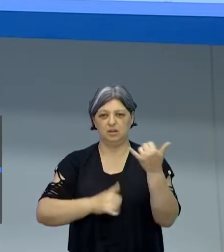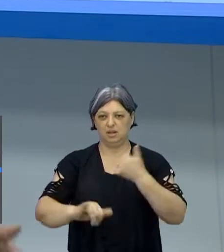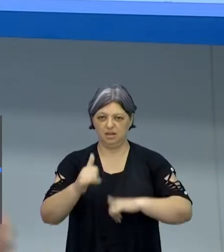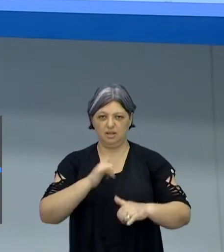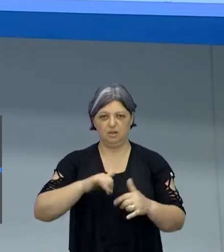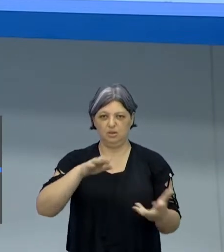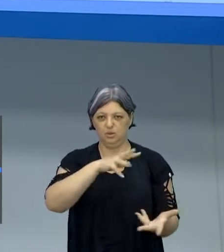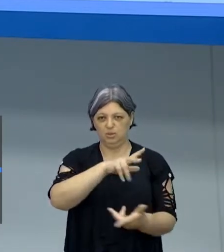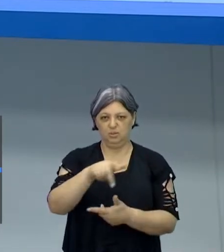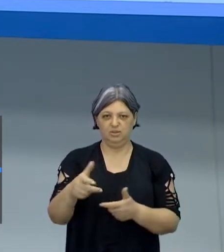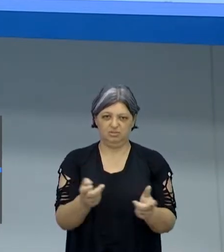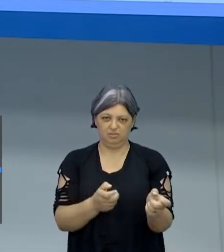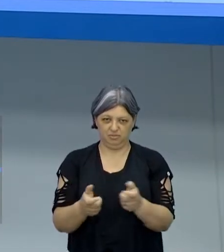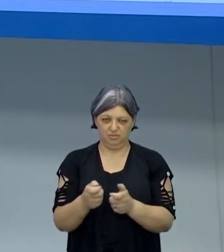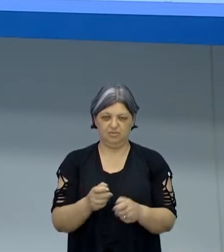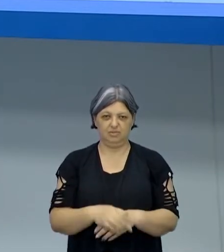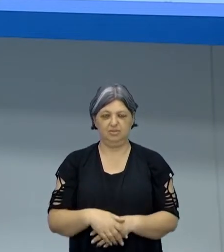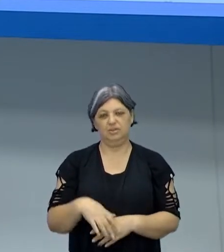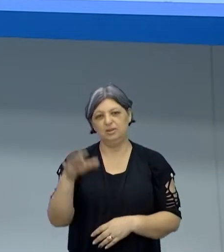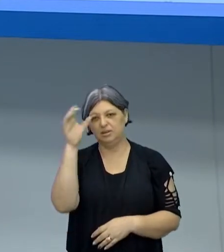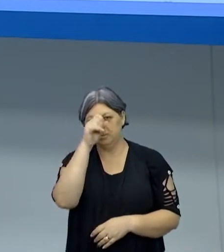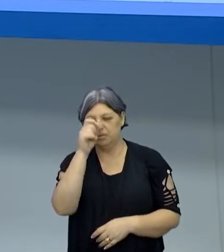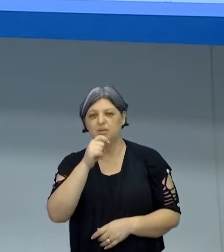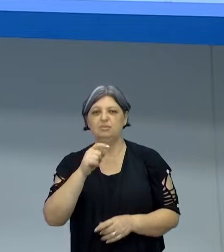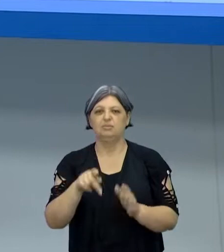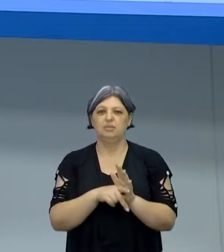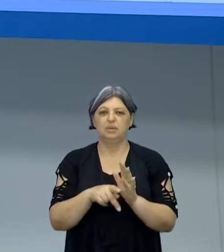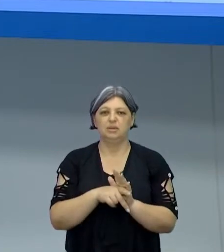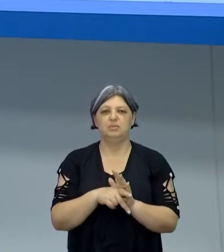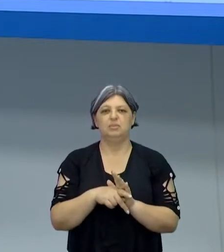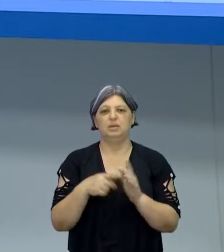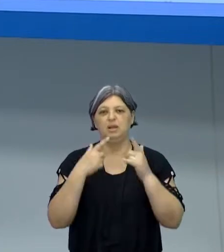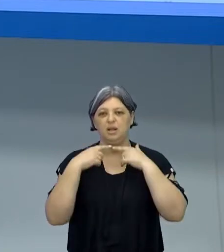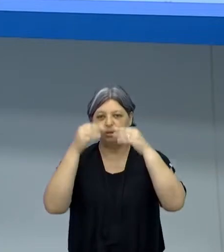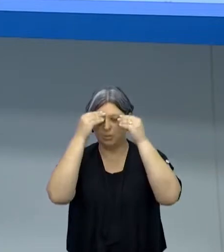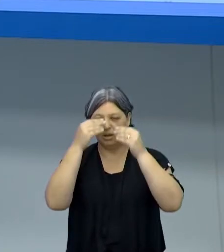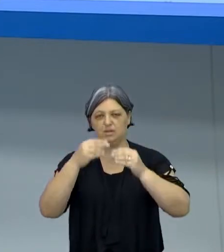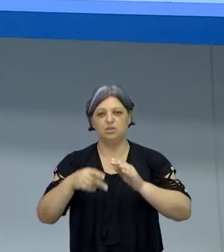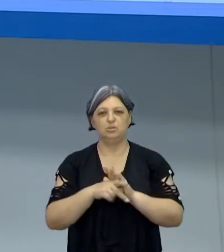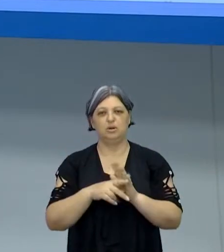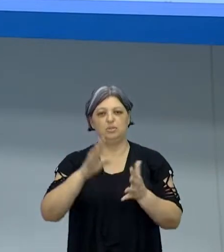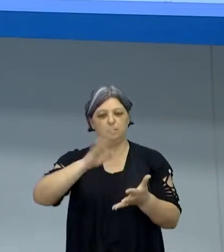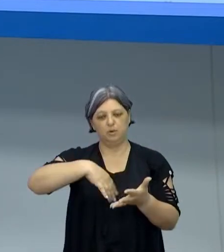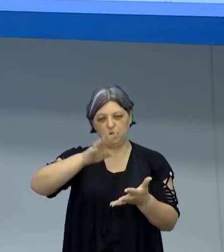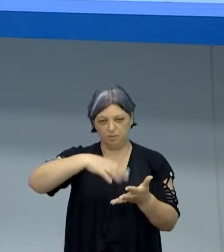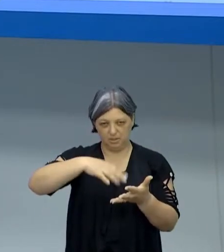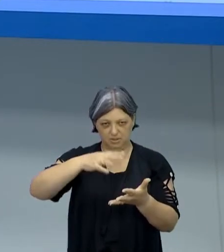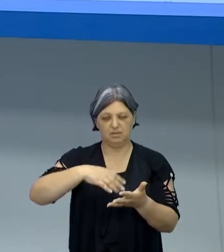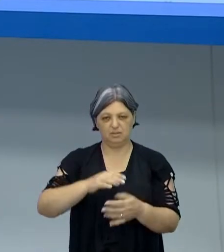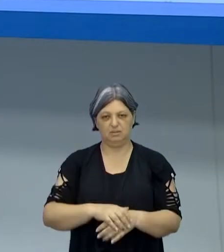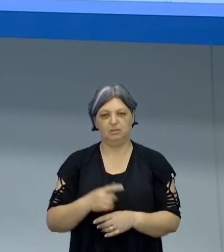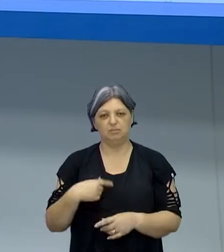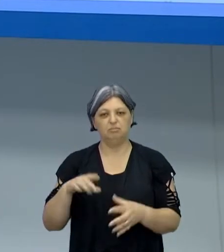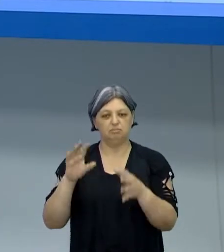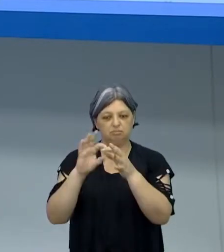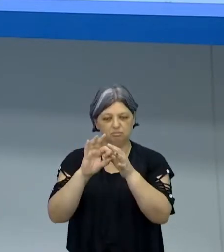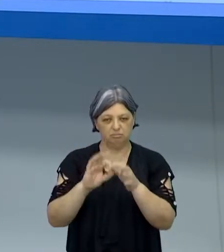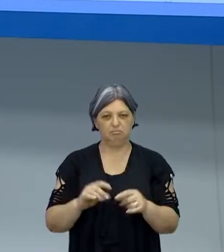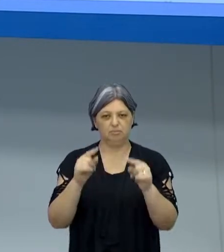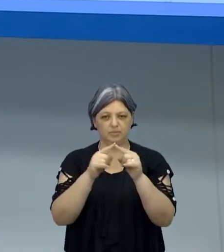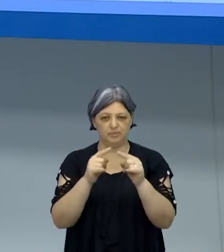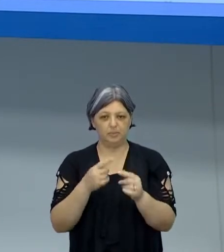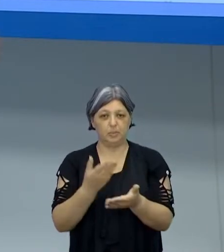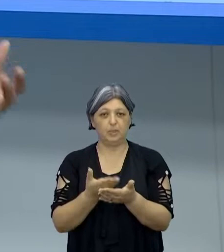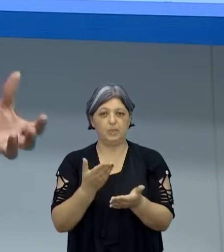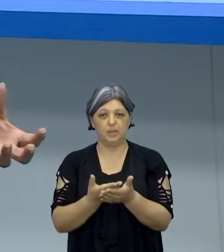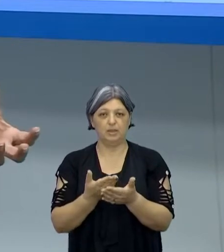Isso. Estamos juntos aí tentando aprender uma linguagem de programação. Eu estou aprendendo, viu, Tony? E tenho compartilhado com vocês aí algumas coisas. Lá na nossa aula, a